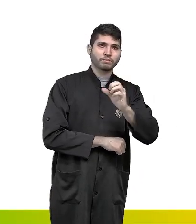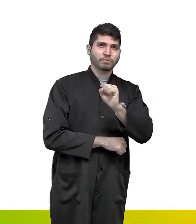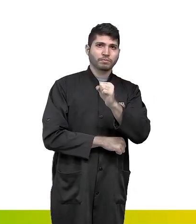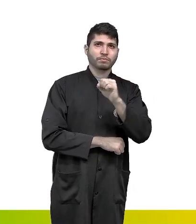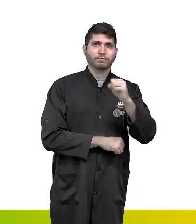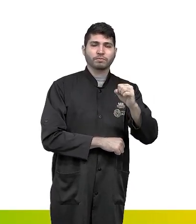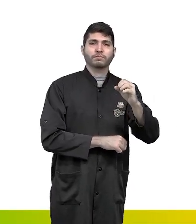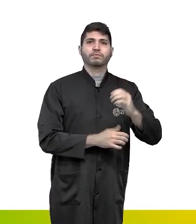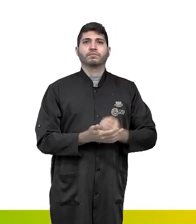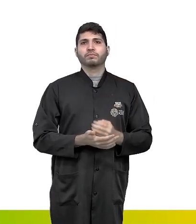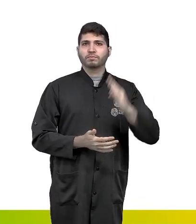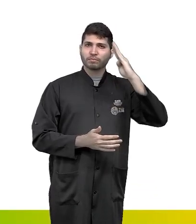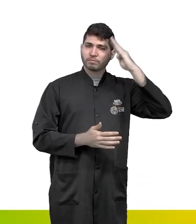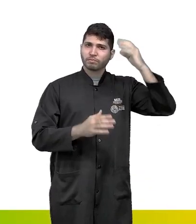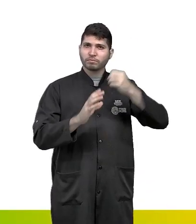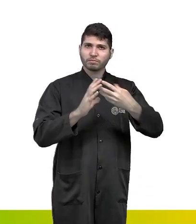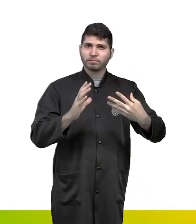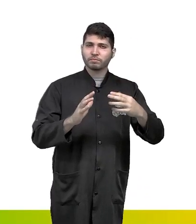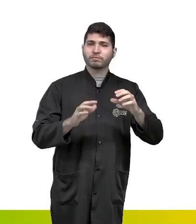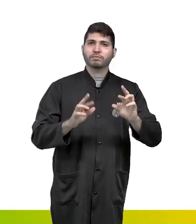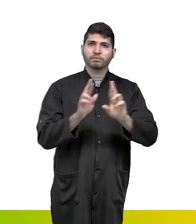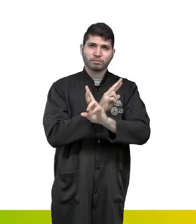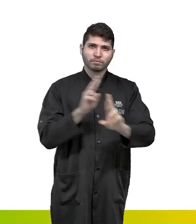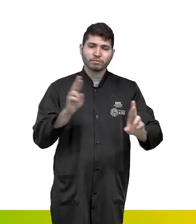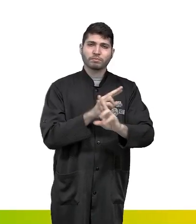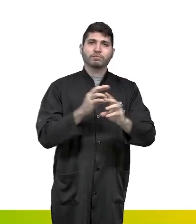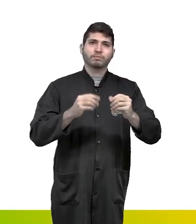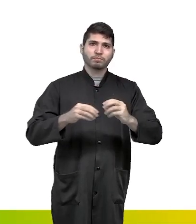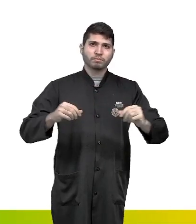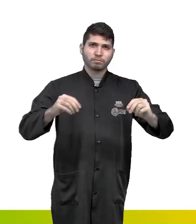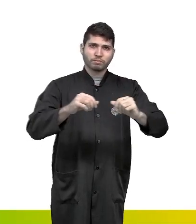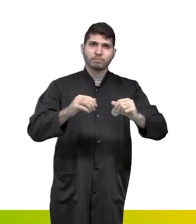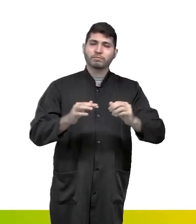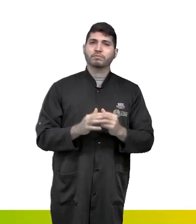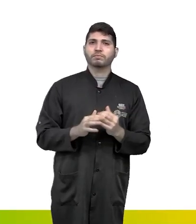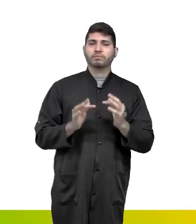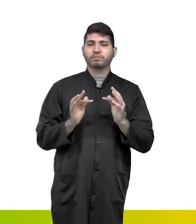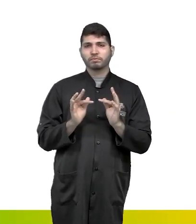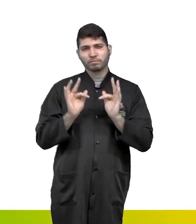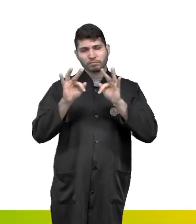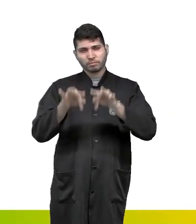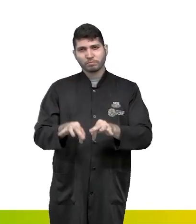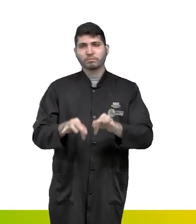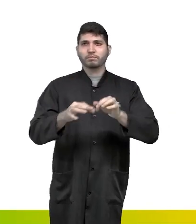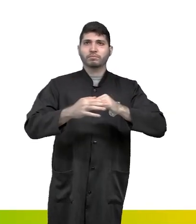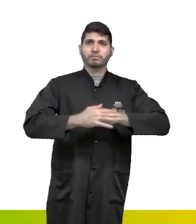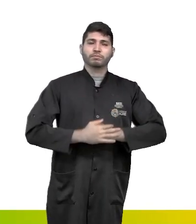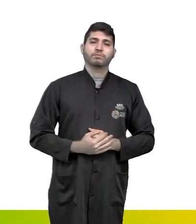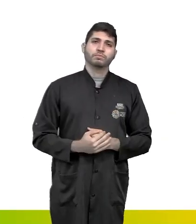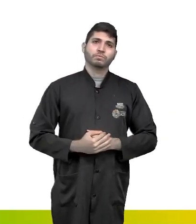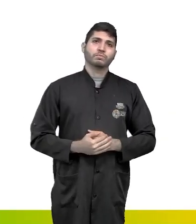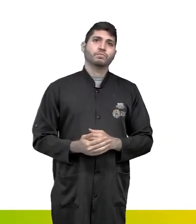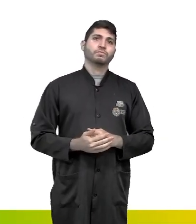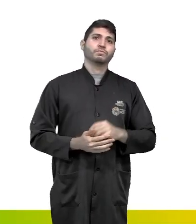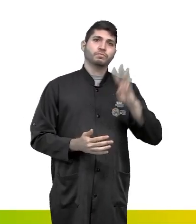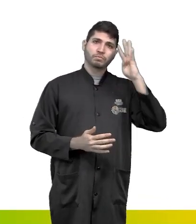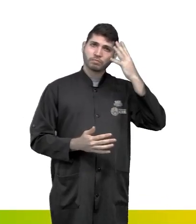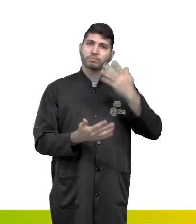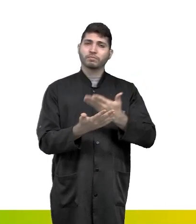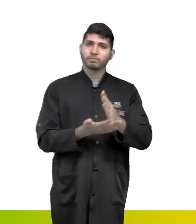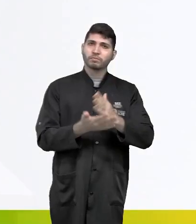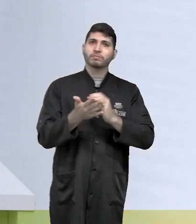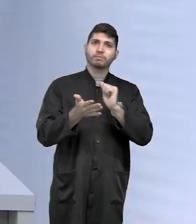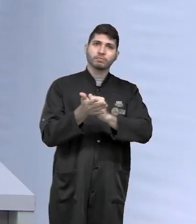principais pontos que se abordam na questão da terra e uma conclusão. Resolvemos algumas atividades e essa